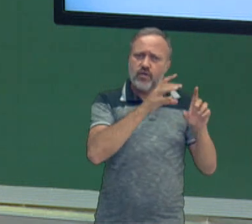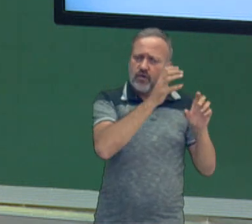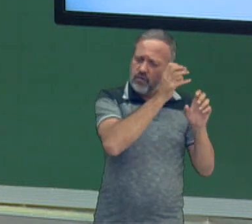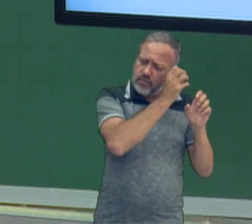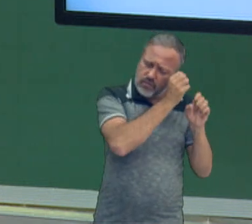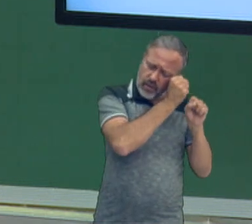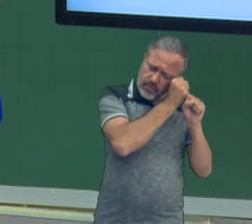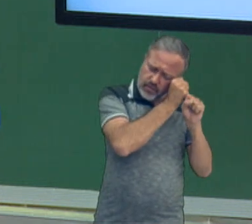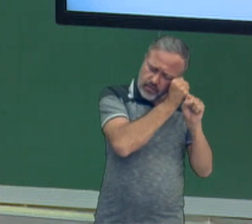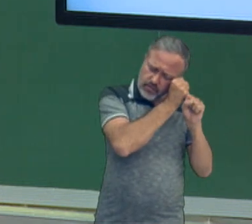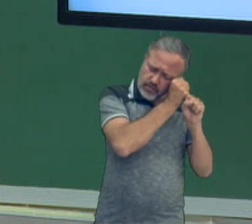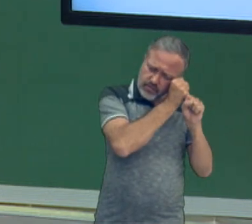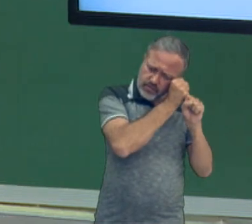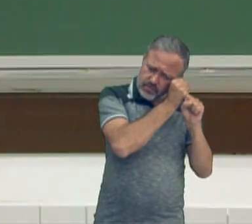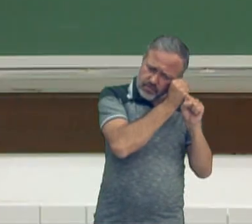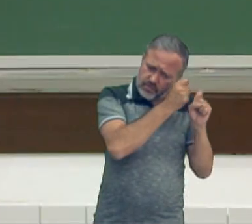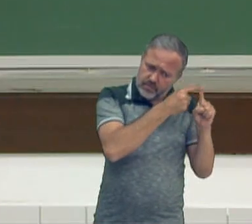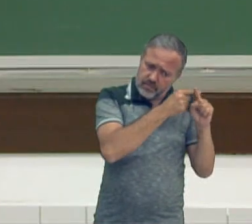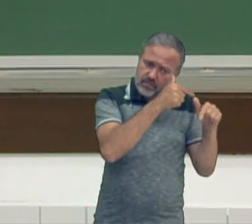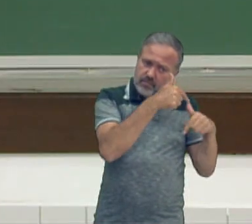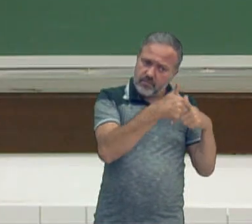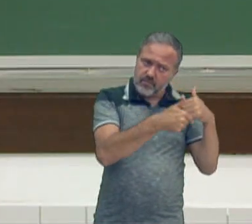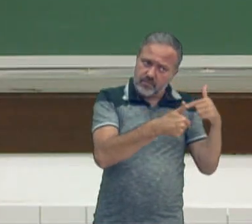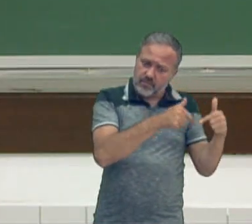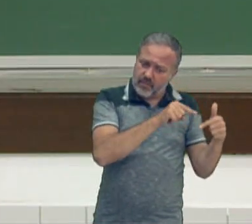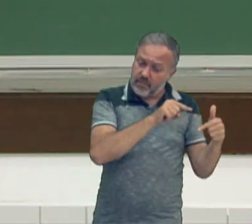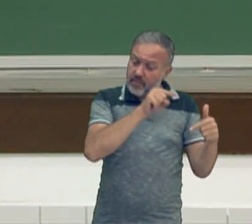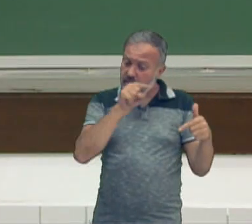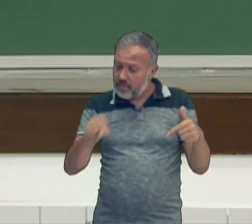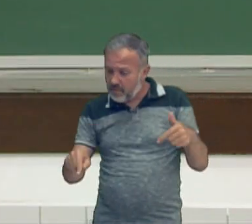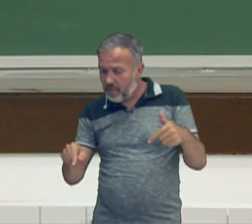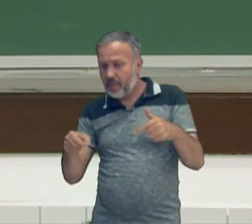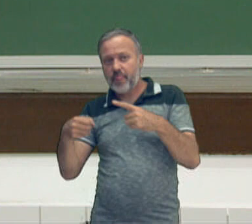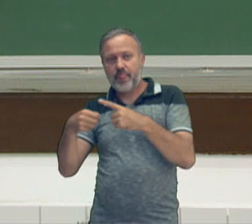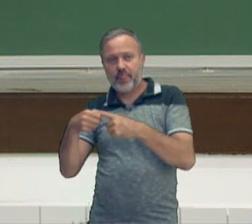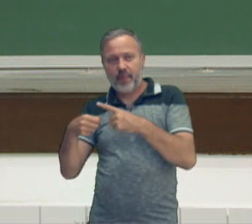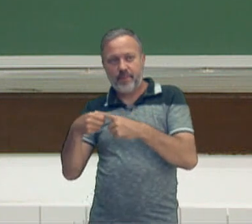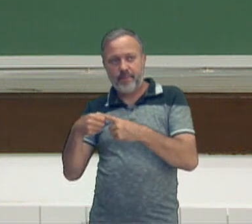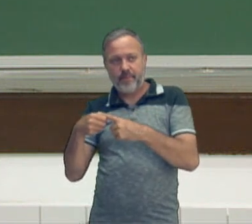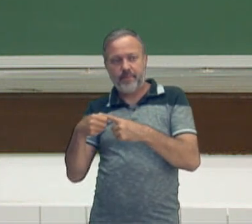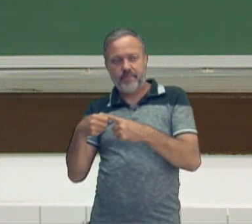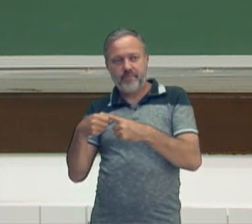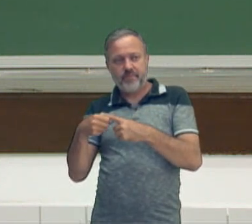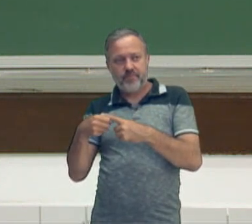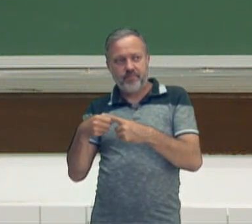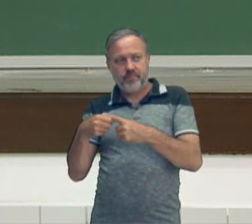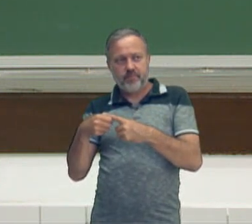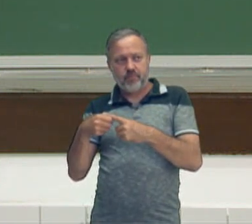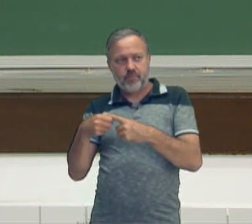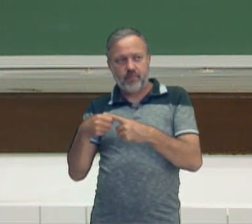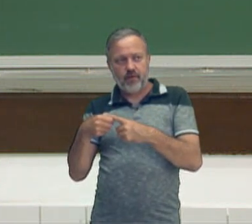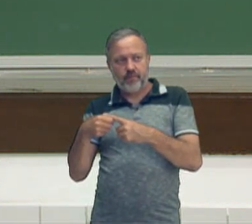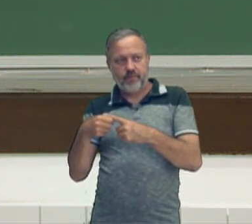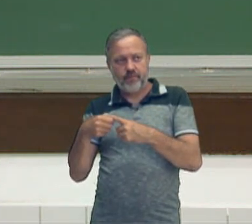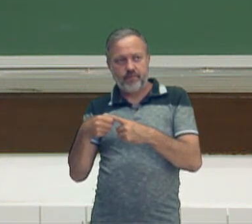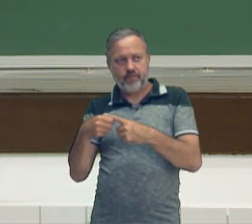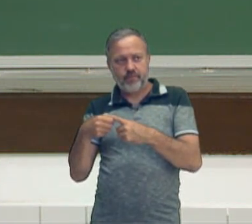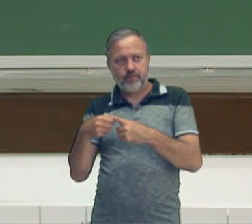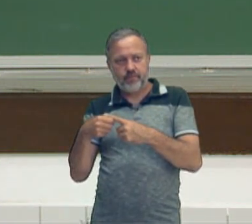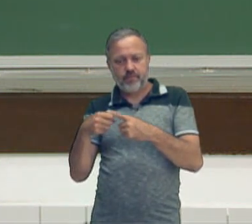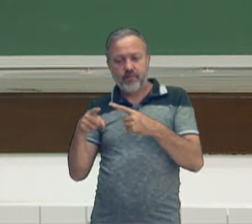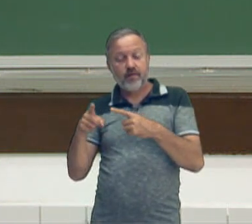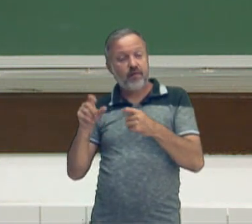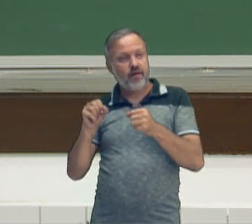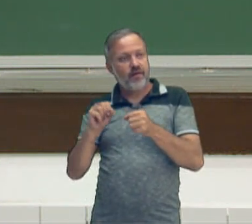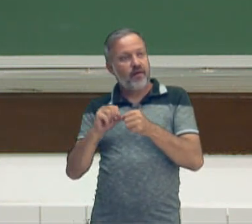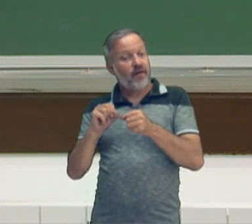nela. Mas toda a sua força de trabalho está numa outra cidade, né? Está num outro centro, um outro deslocamento. Isso faz